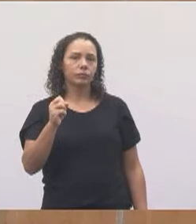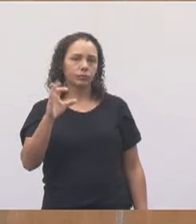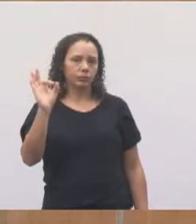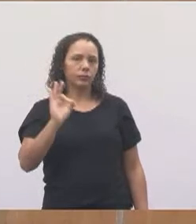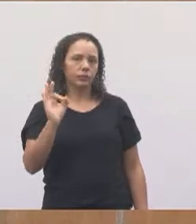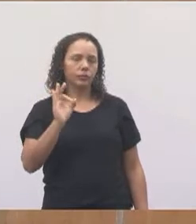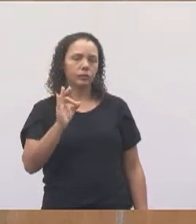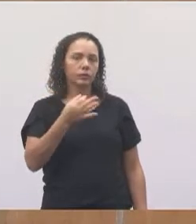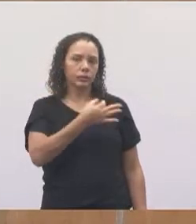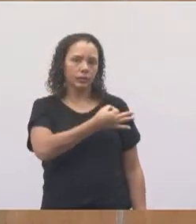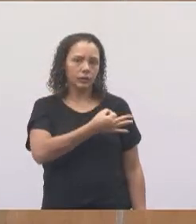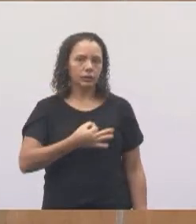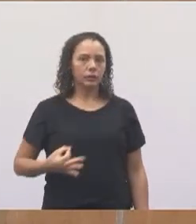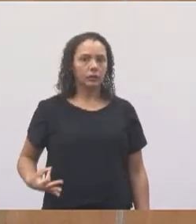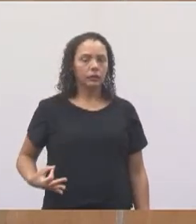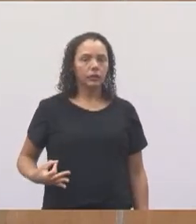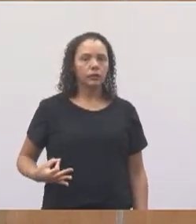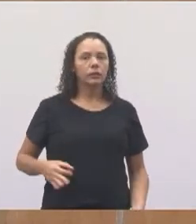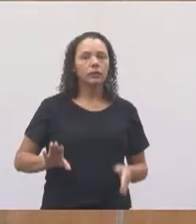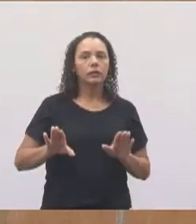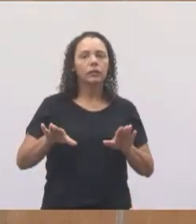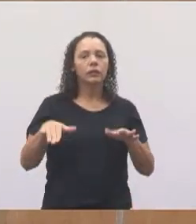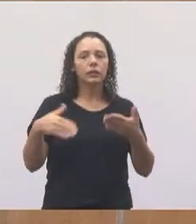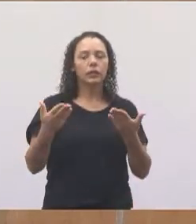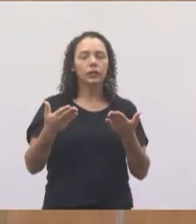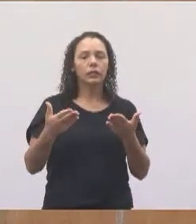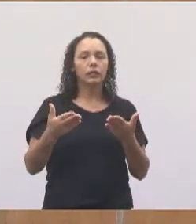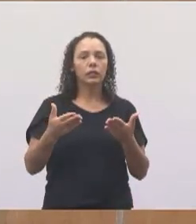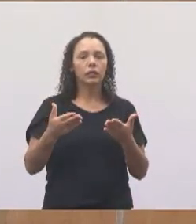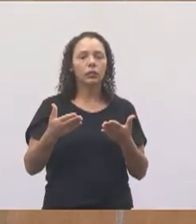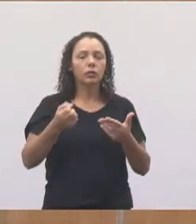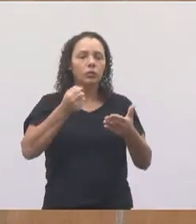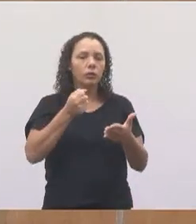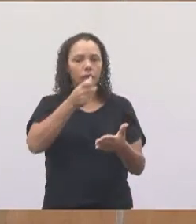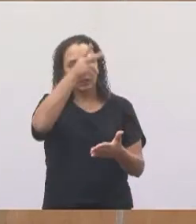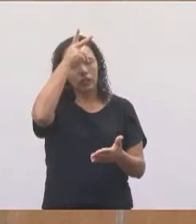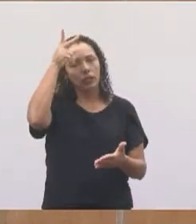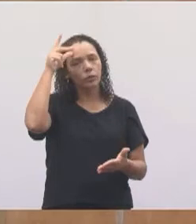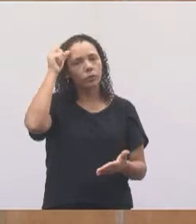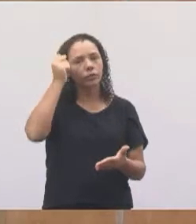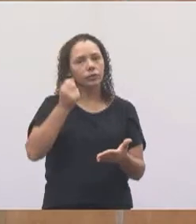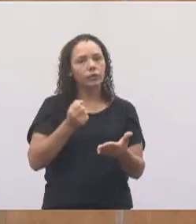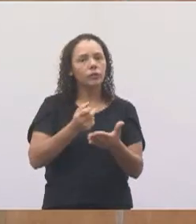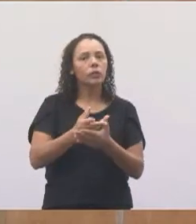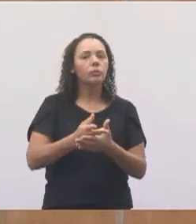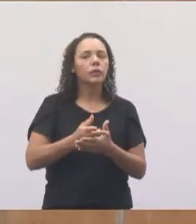38%. Então, o suplementar que vai ser pago pela prefeitura, de